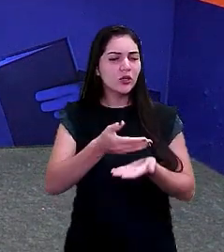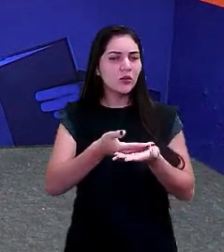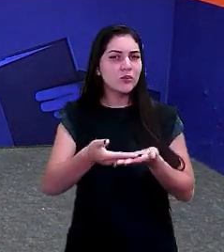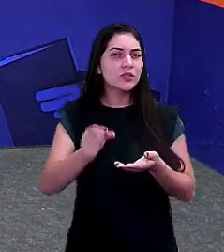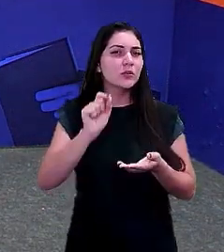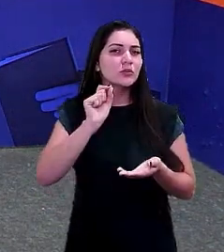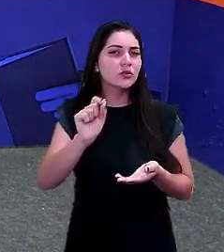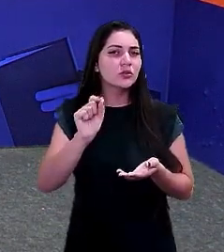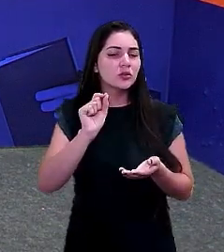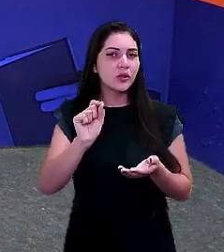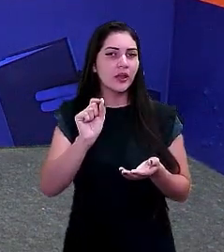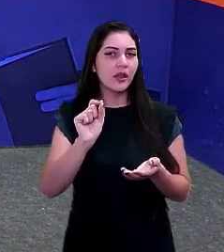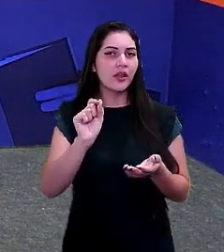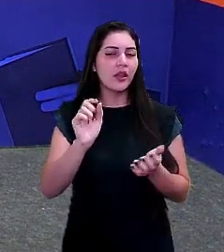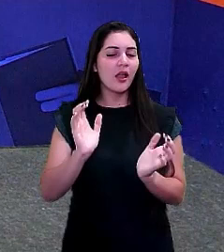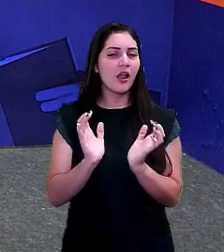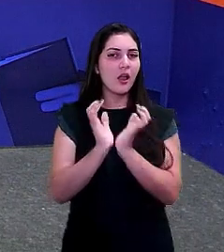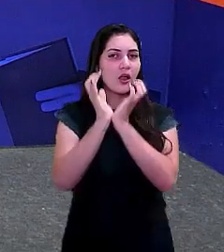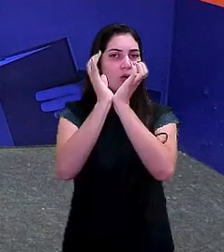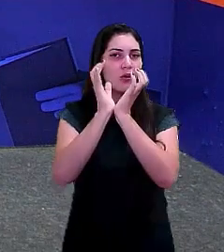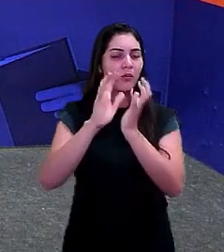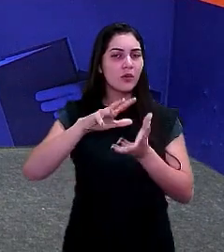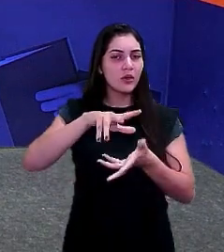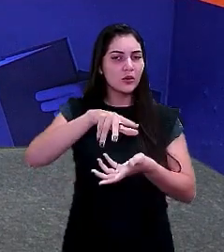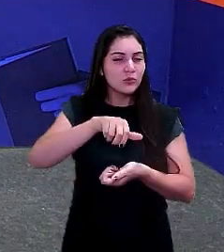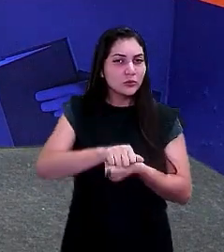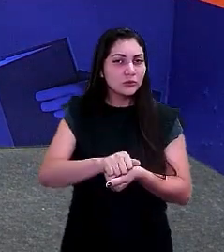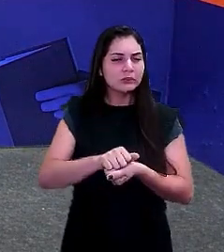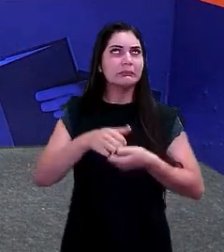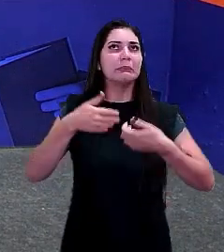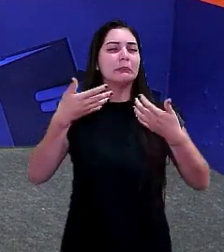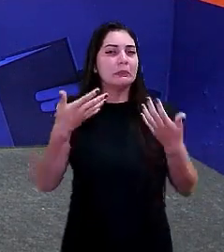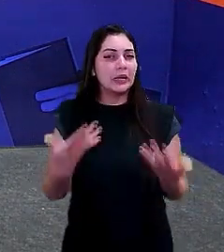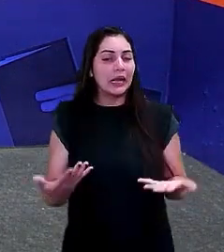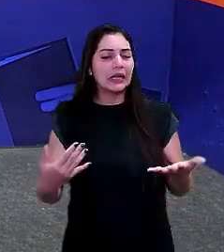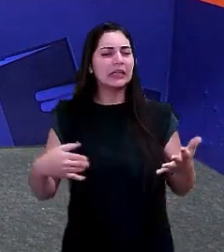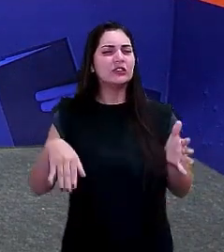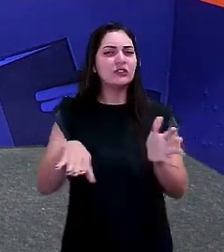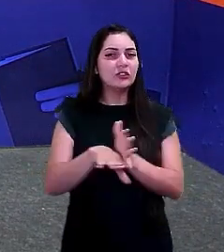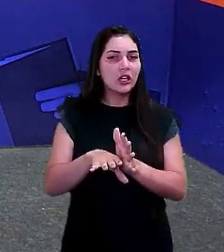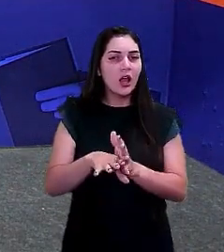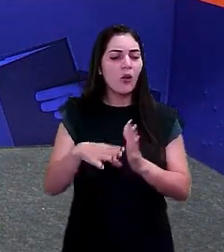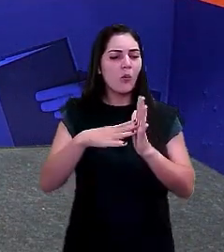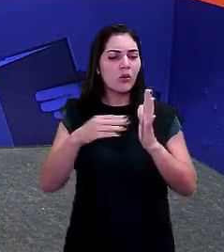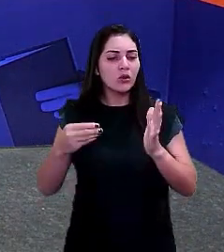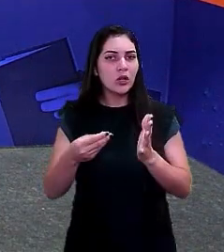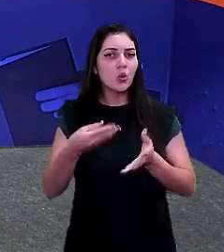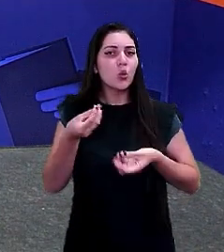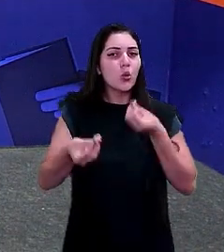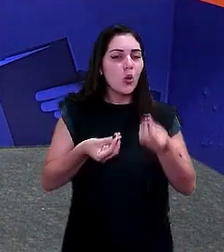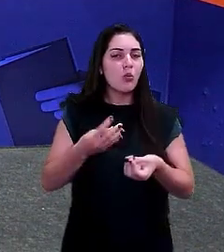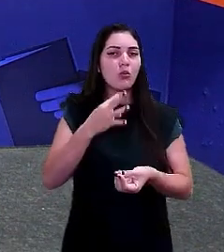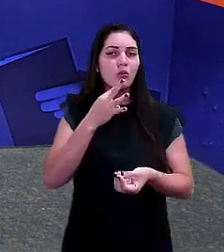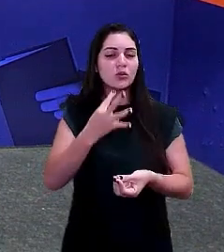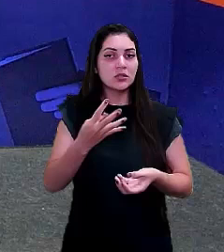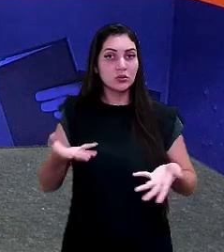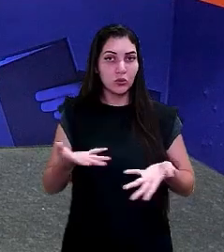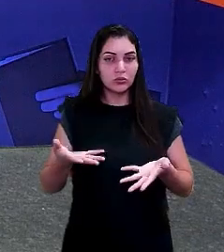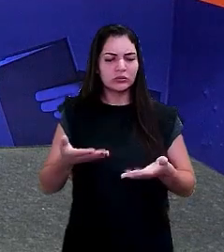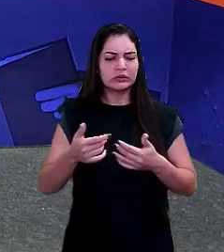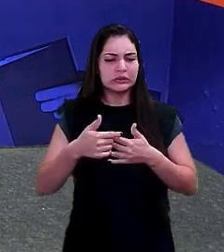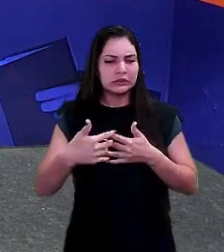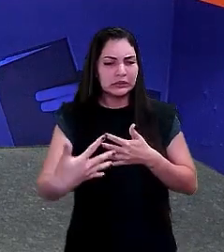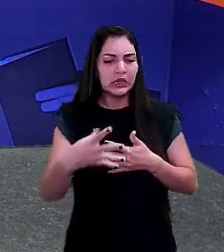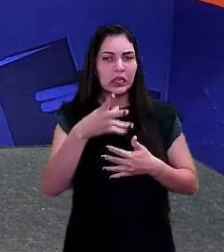Mas até chegarmos ao modelo hoje conhecido, foi um processo um pouquinho longo e demorado. Então, hoje